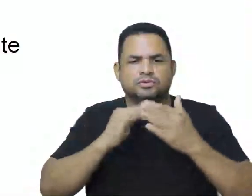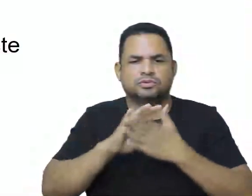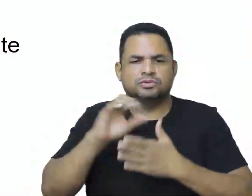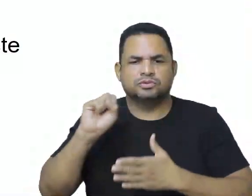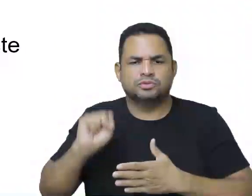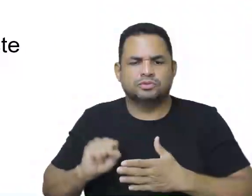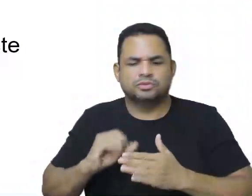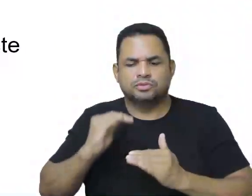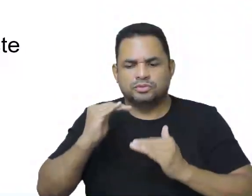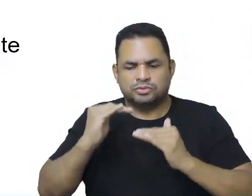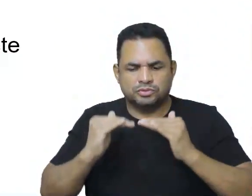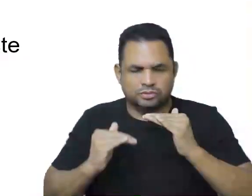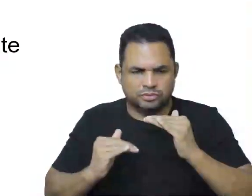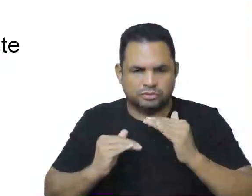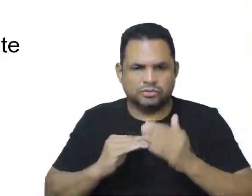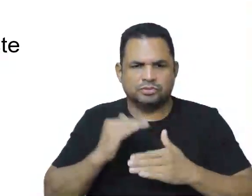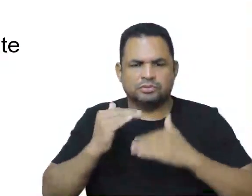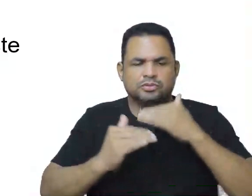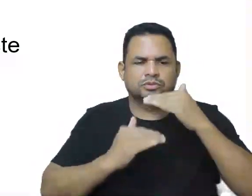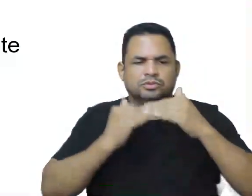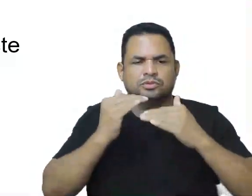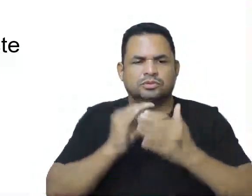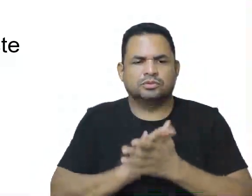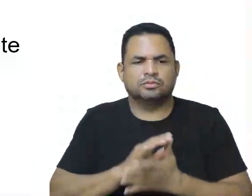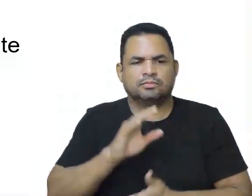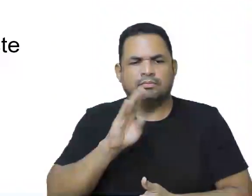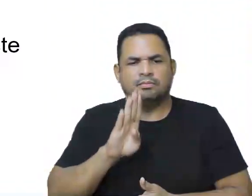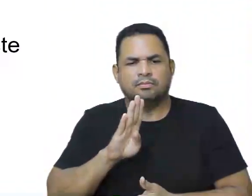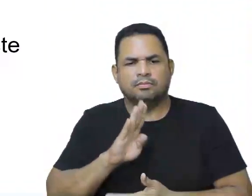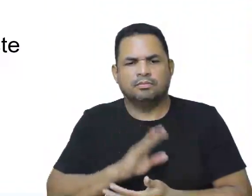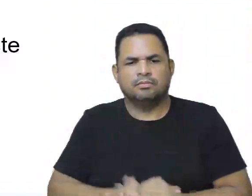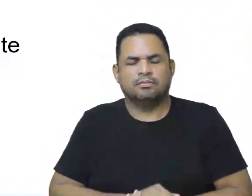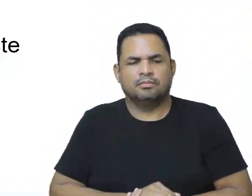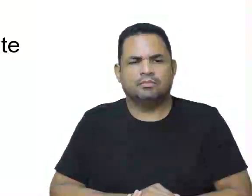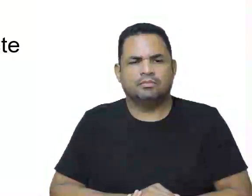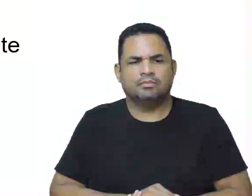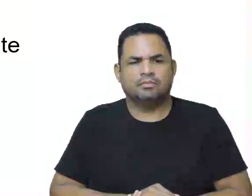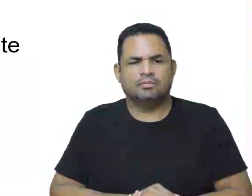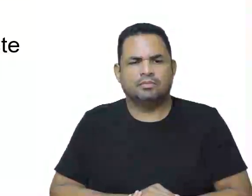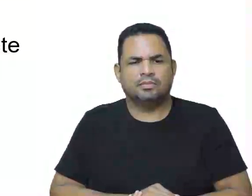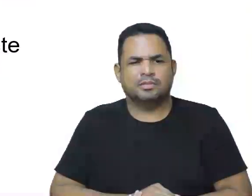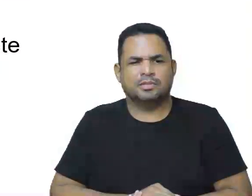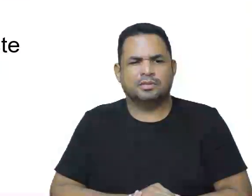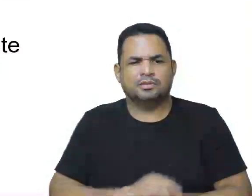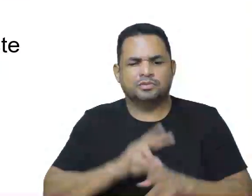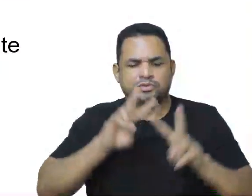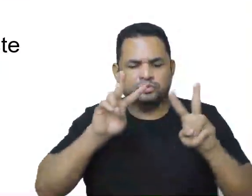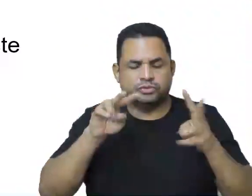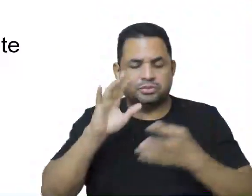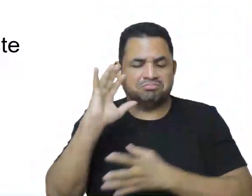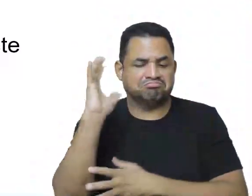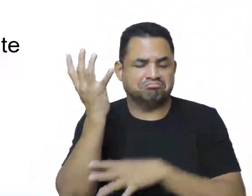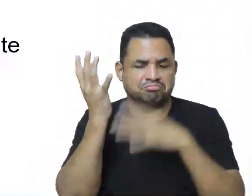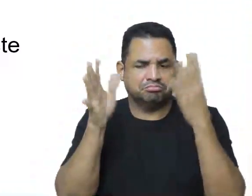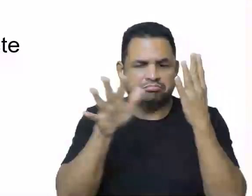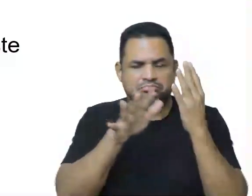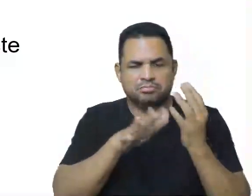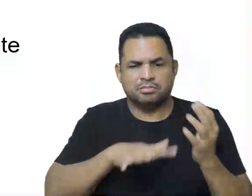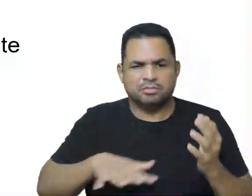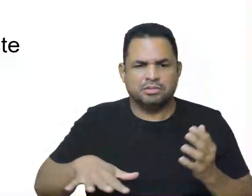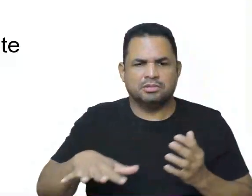sul subdesenvolvido. Alternativa B, voltada ao tratamento das questões